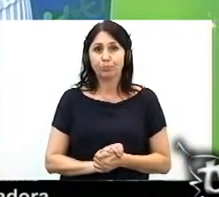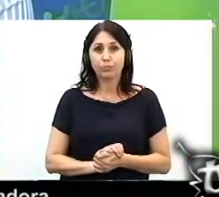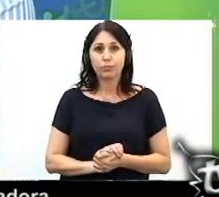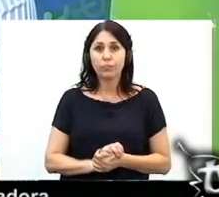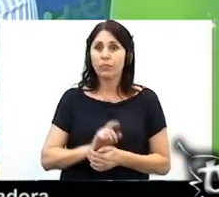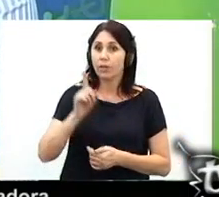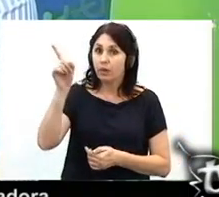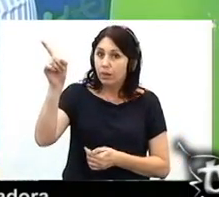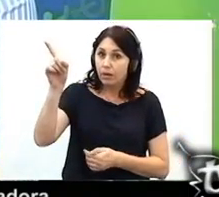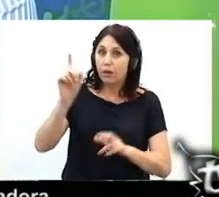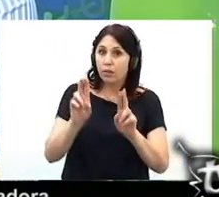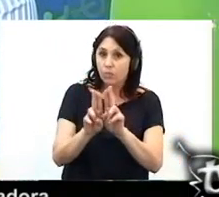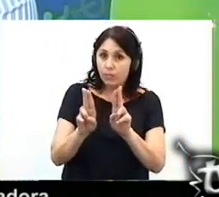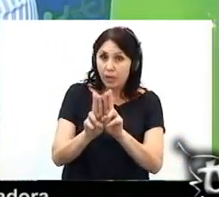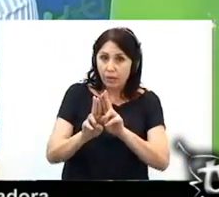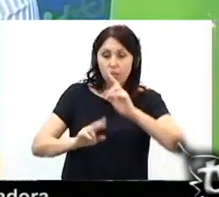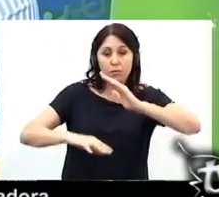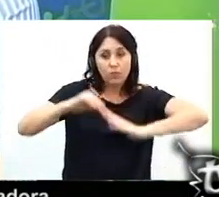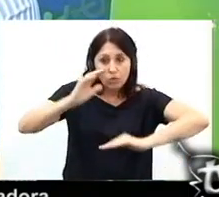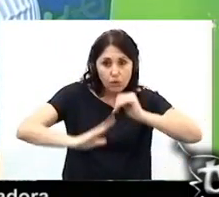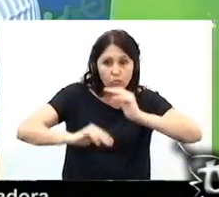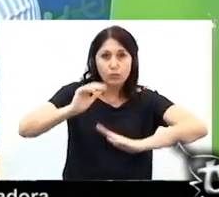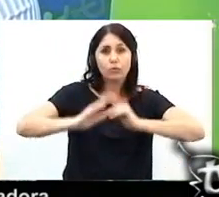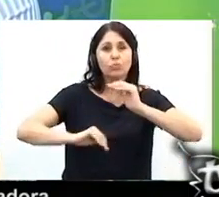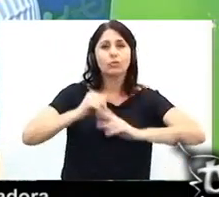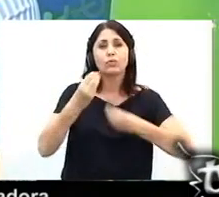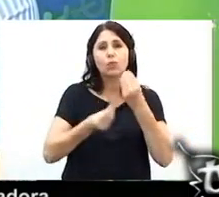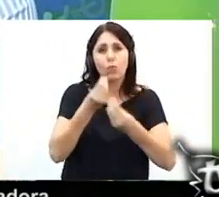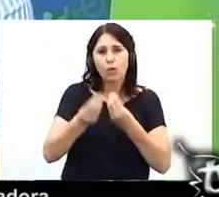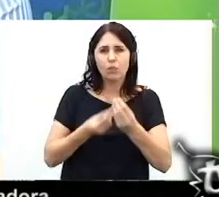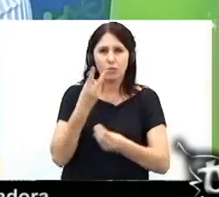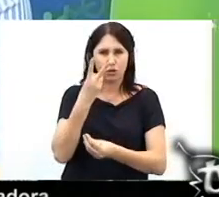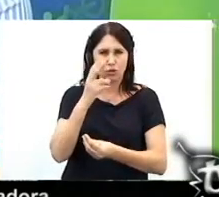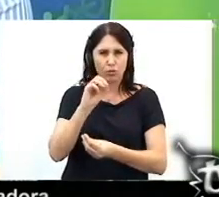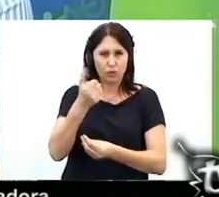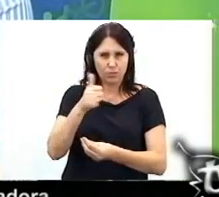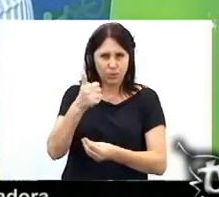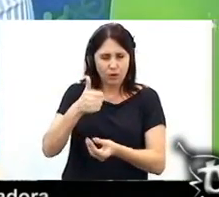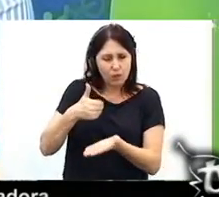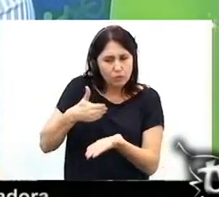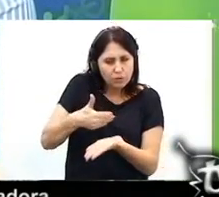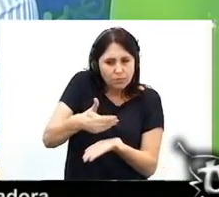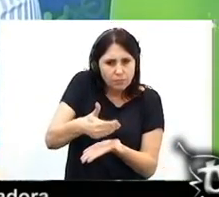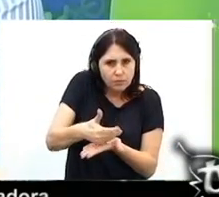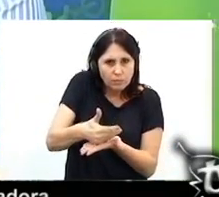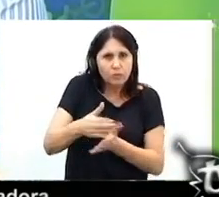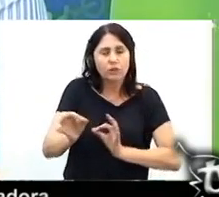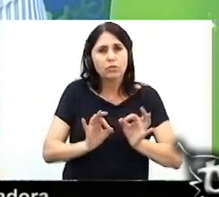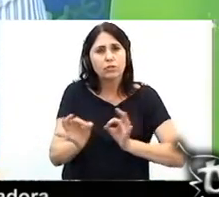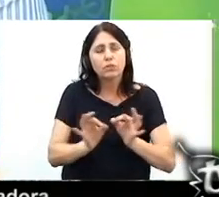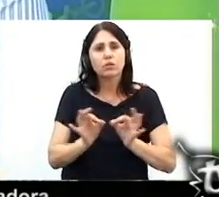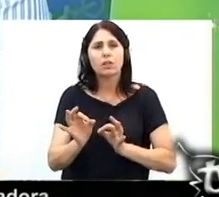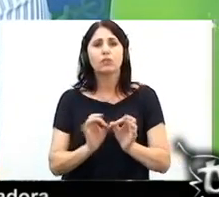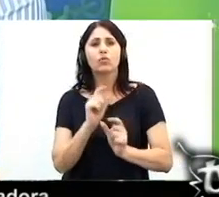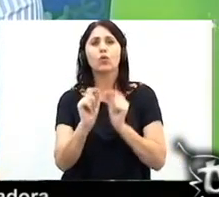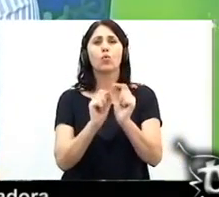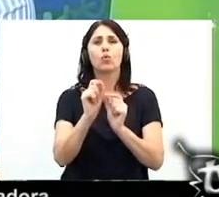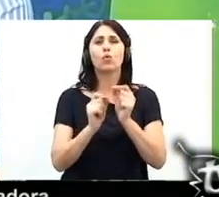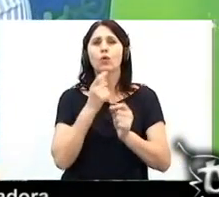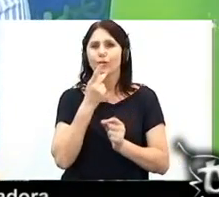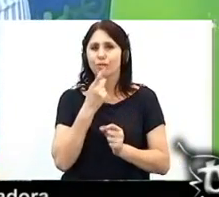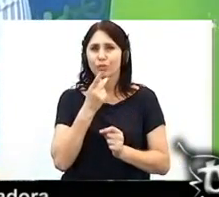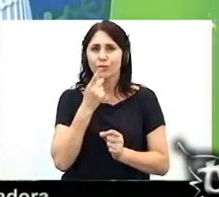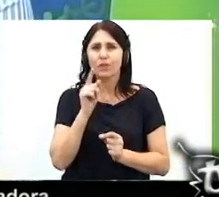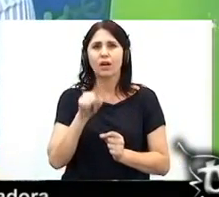problemas que são provocados por um dos itens, né? É a questão do carro, mas são outros relacionados à questão da mobilidade também, e que